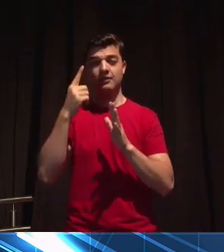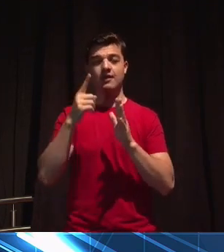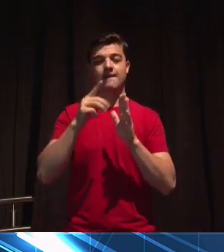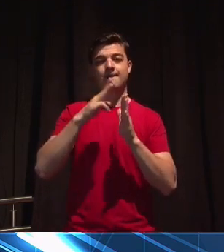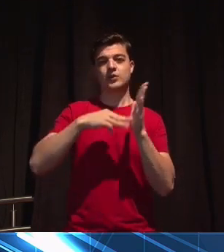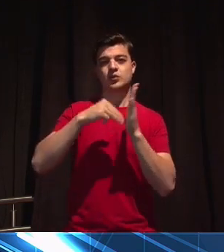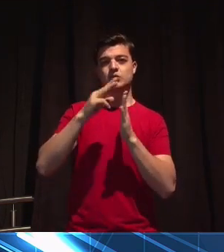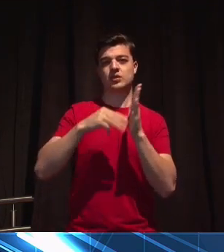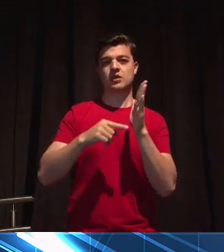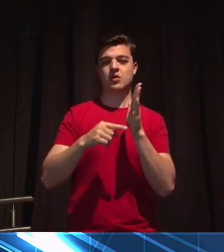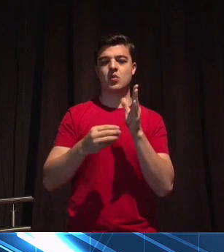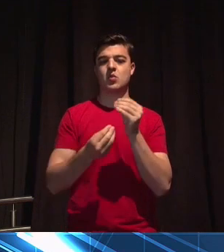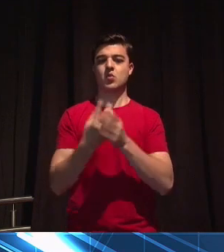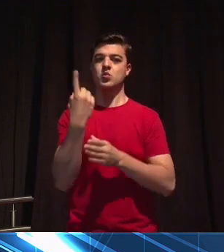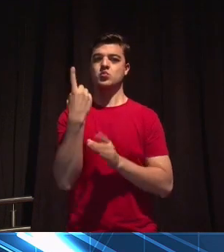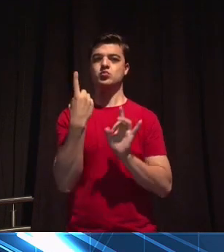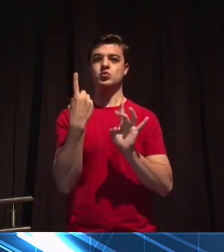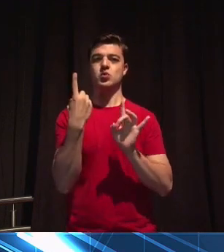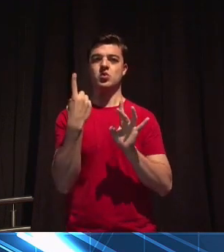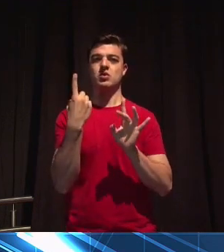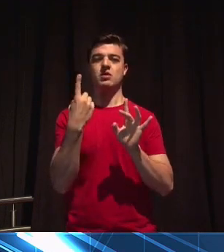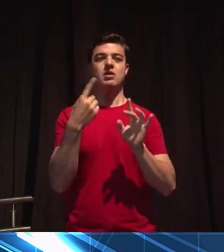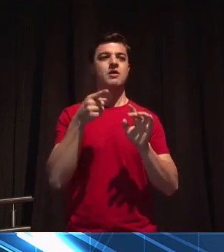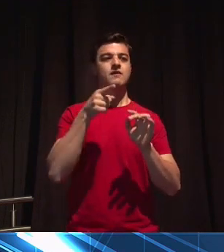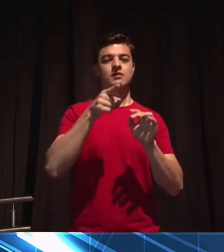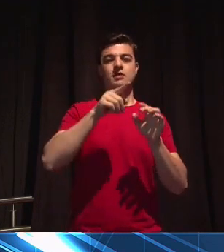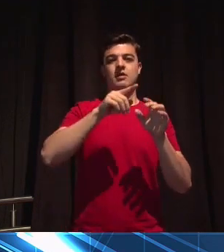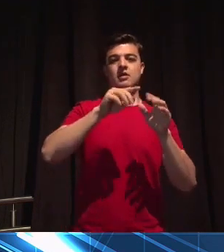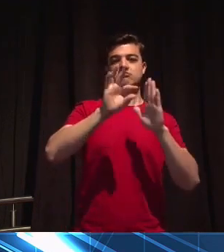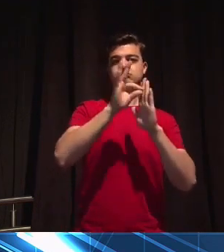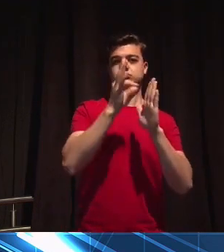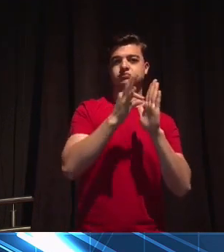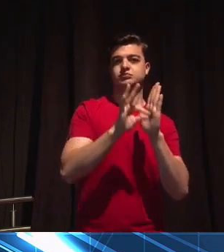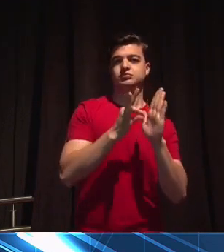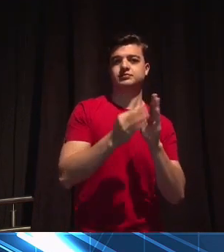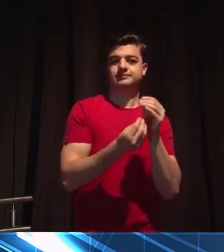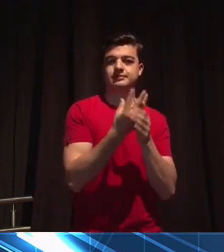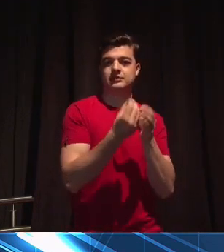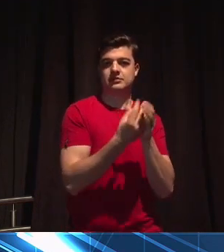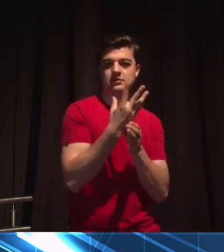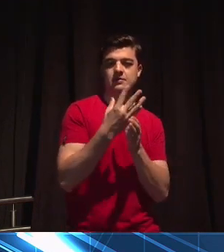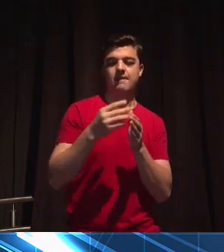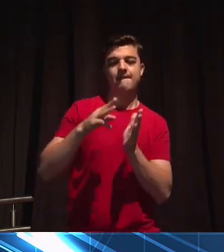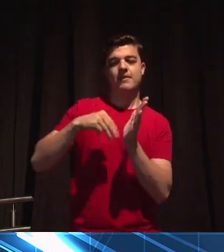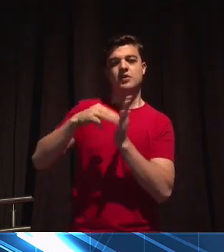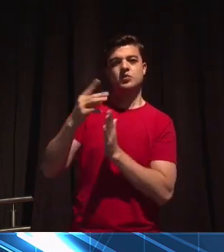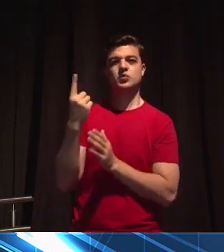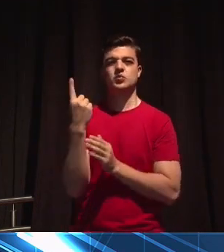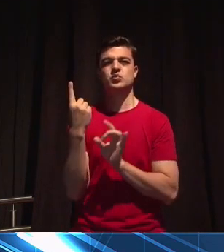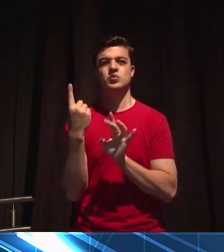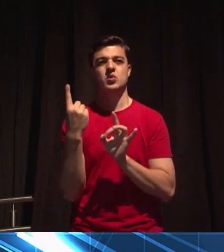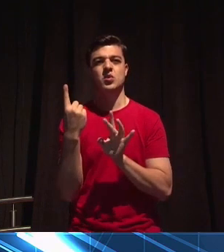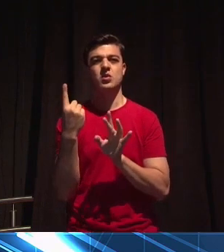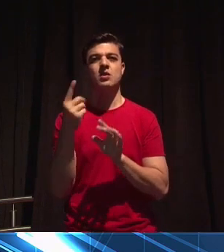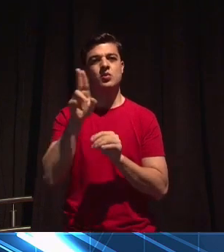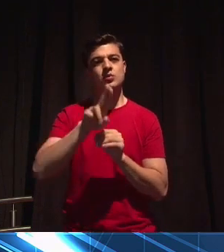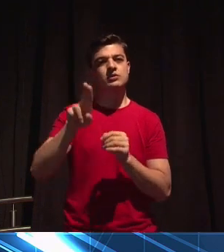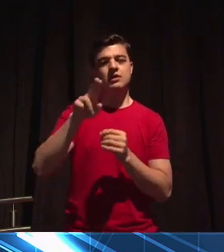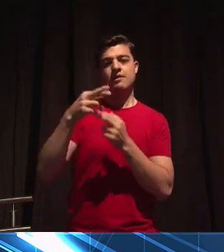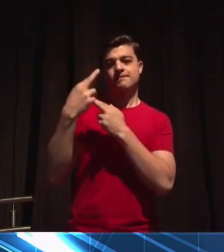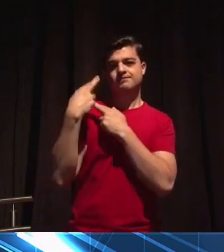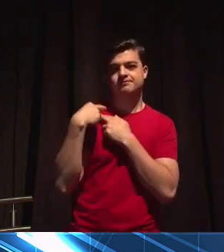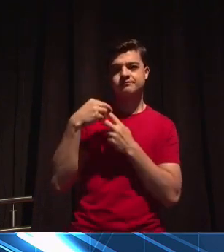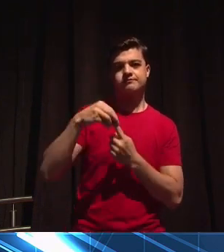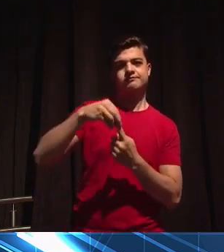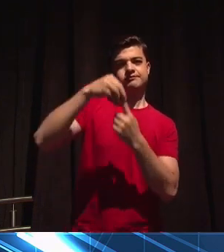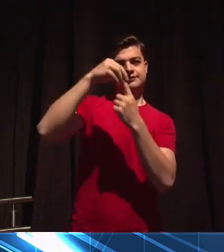Alguém já viu isso em código por aí tipo e tá falando que tá seguindo o senhor responsabilidade Mas é porque o nome é confuso né E